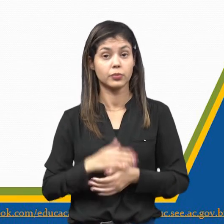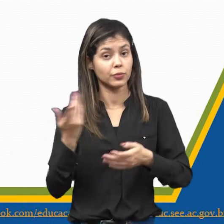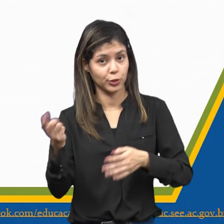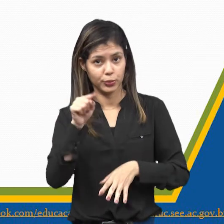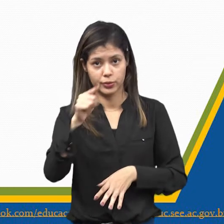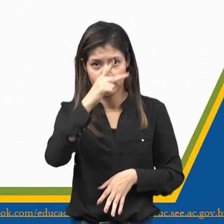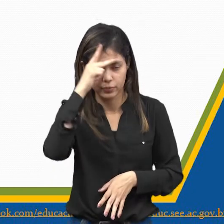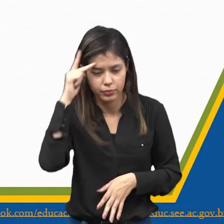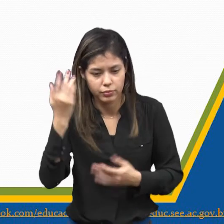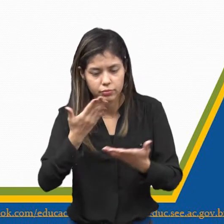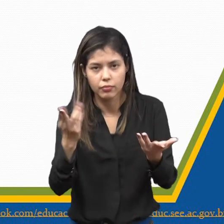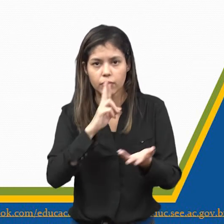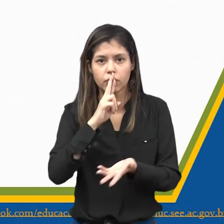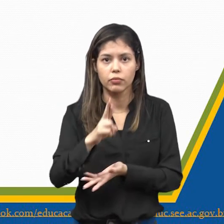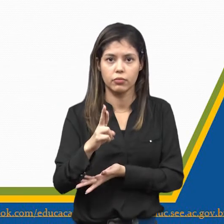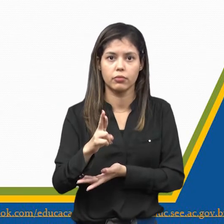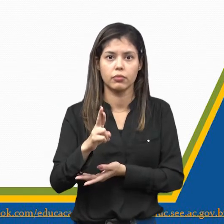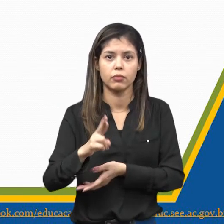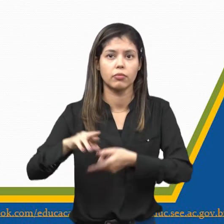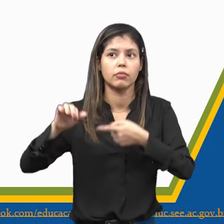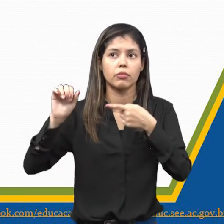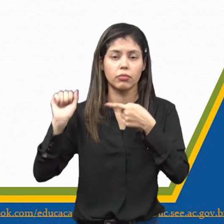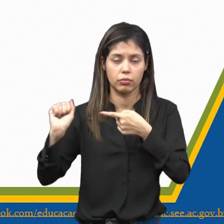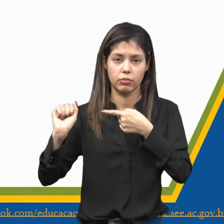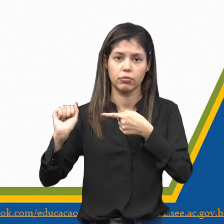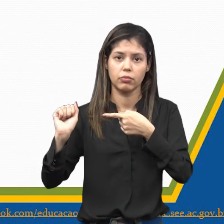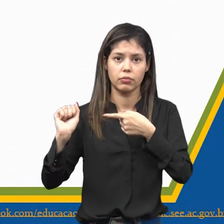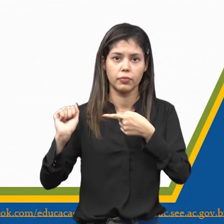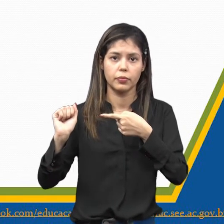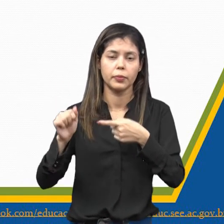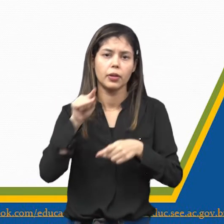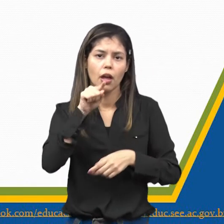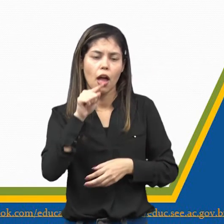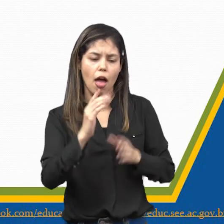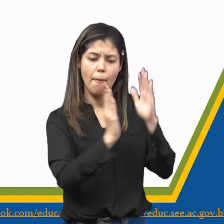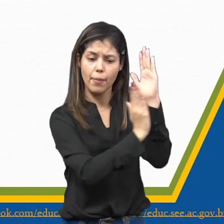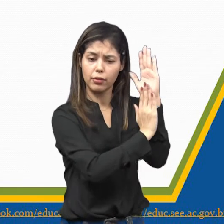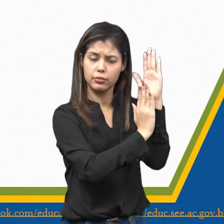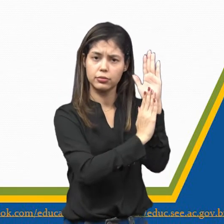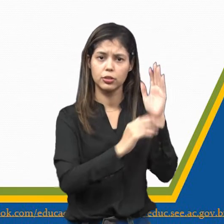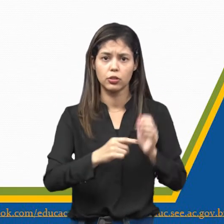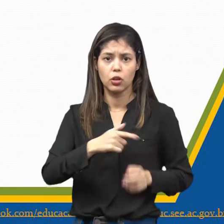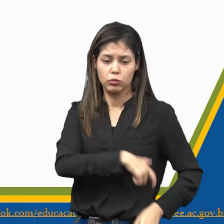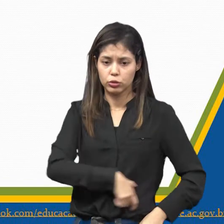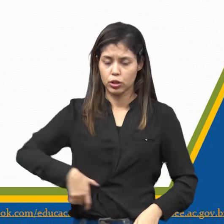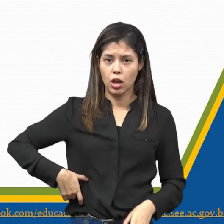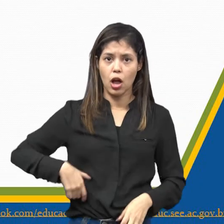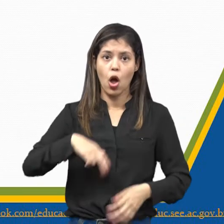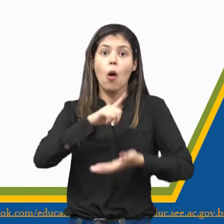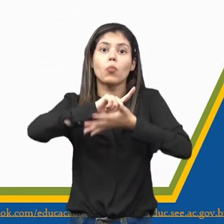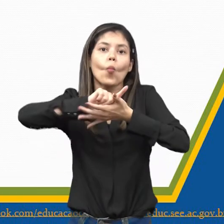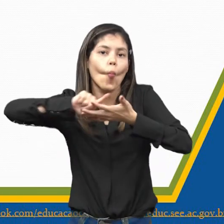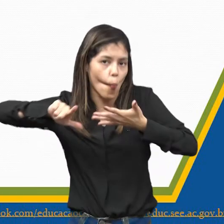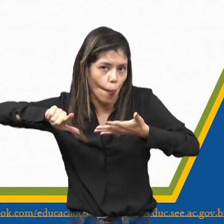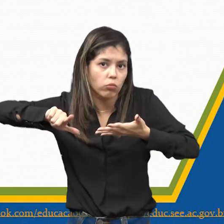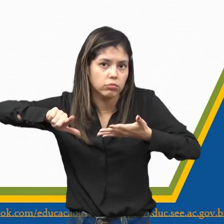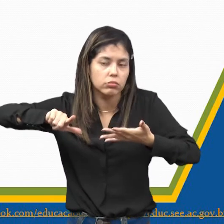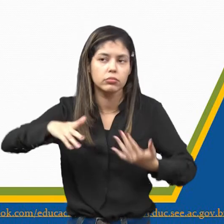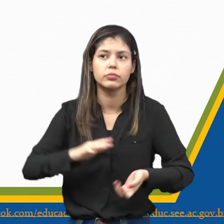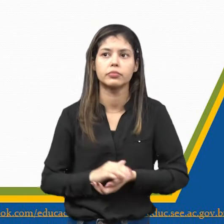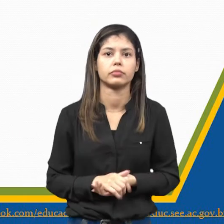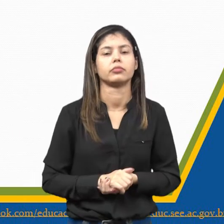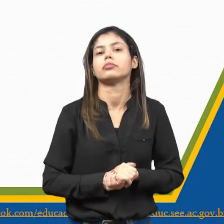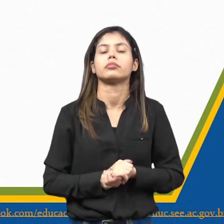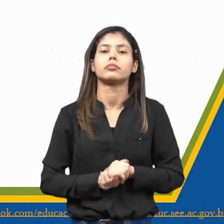Então, pessoal, a resposta certa é a alternativa A. Na parede do estômago estão os músculos do tipo liso.